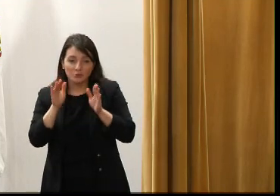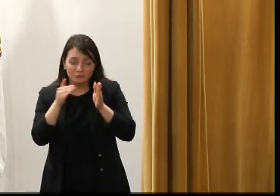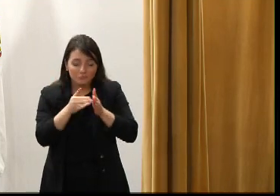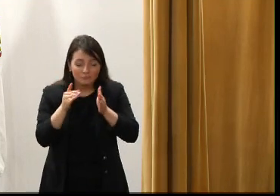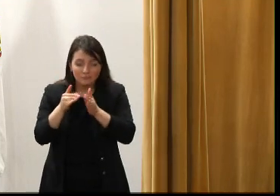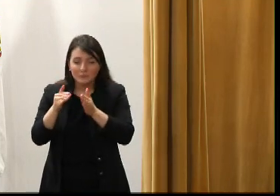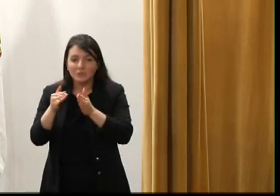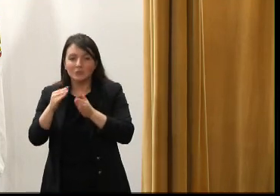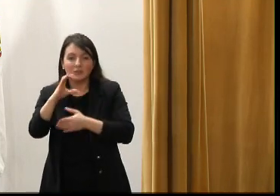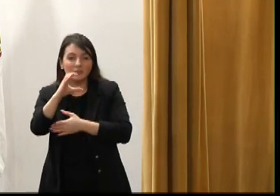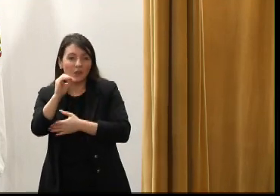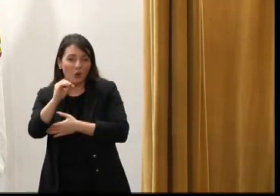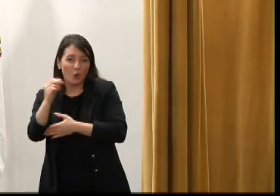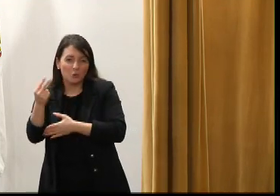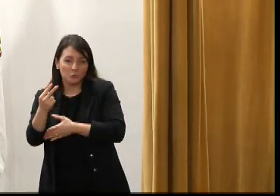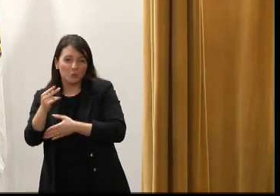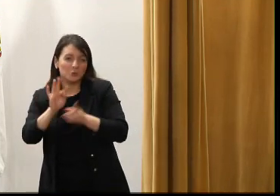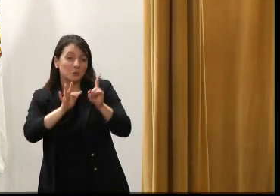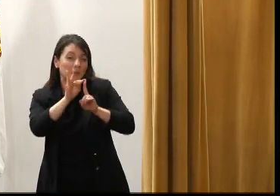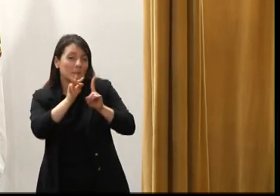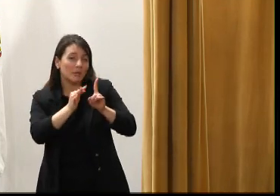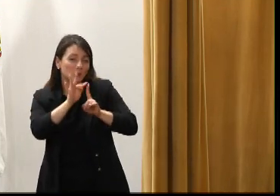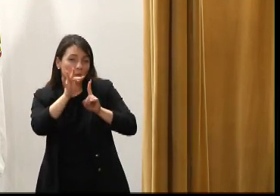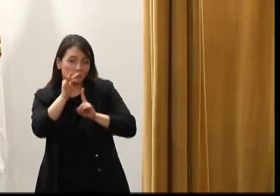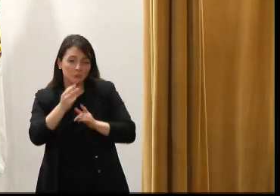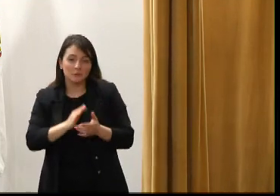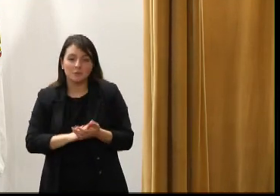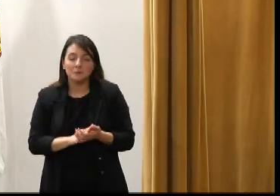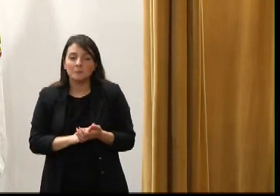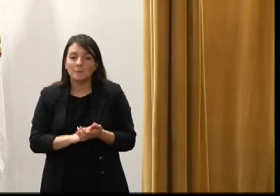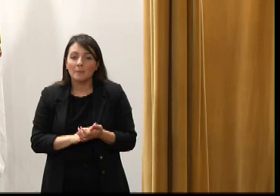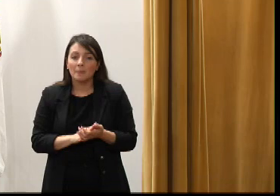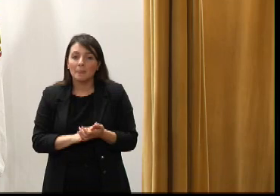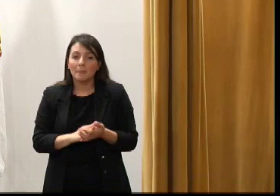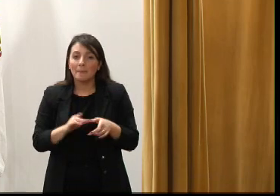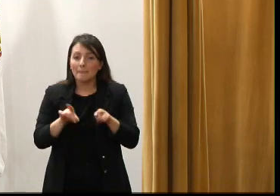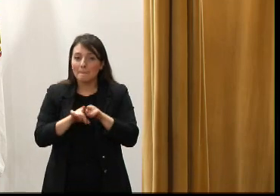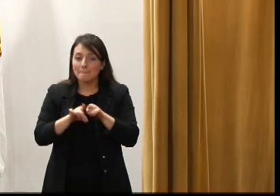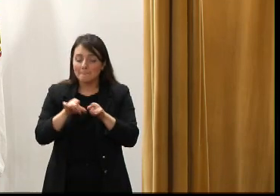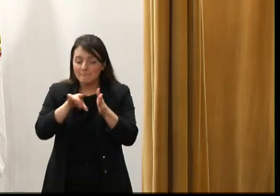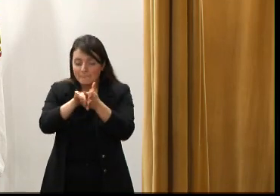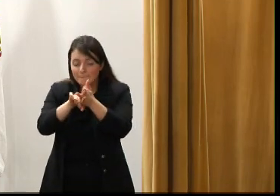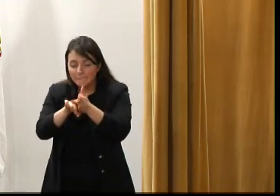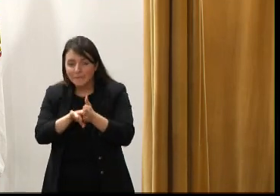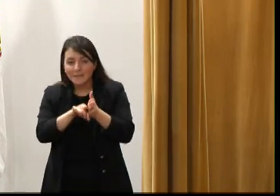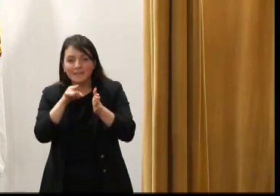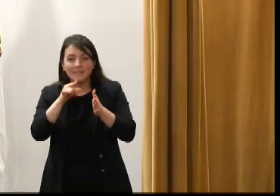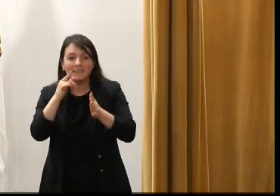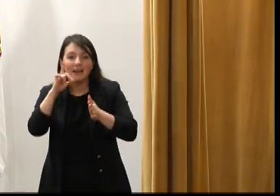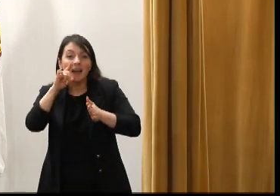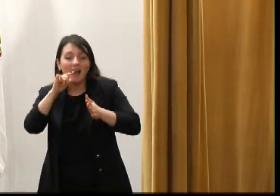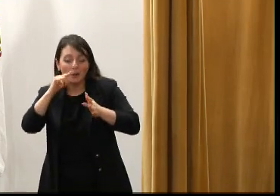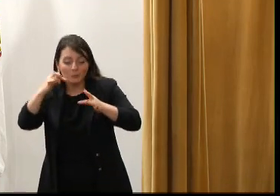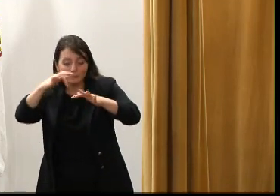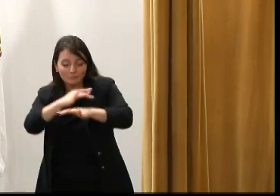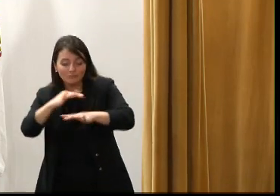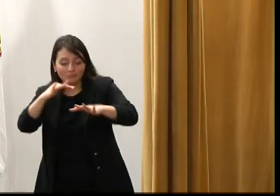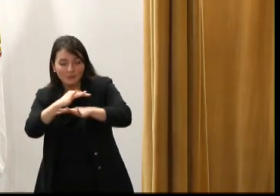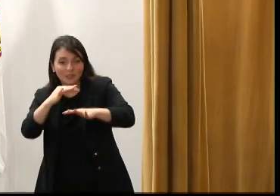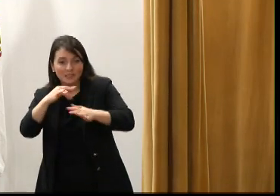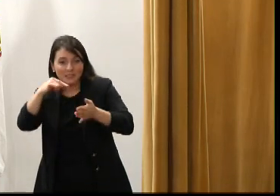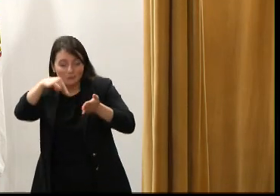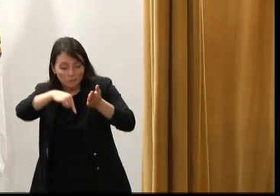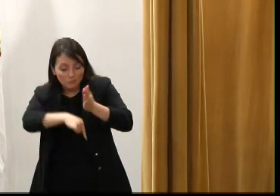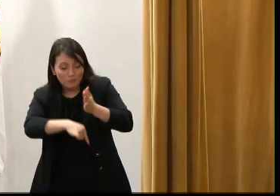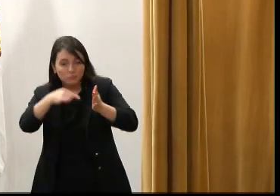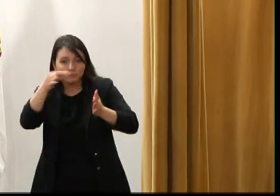temperatura? Através de processos, por exemplo, de sondagens no sedimento marinho, de